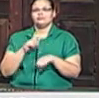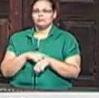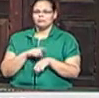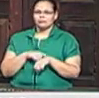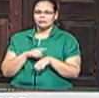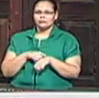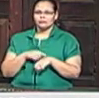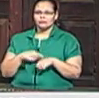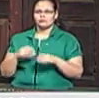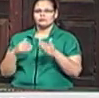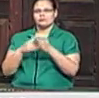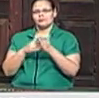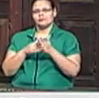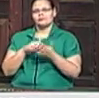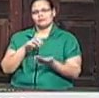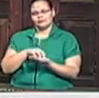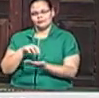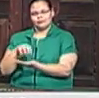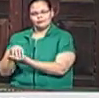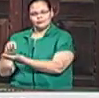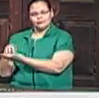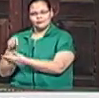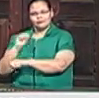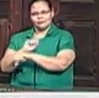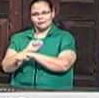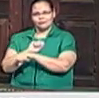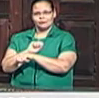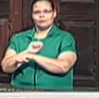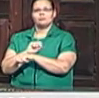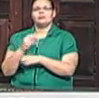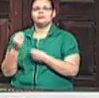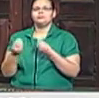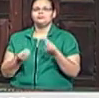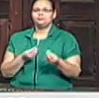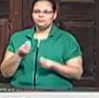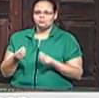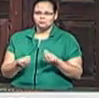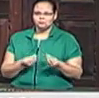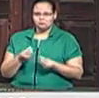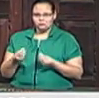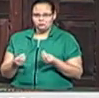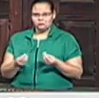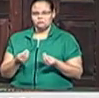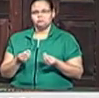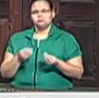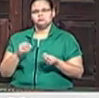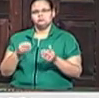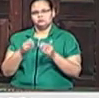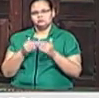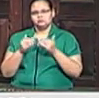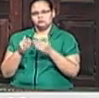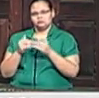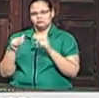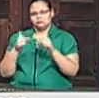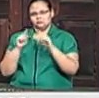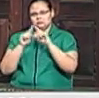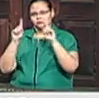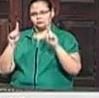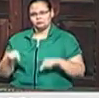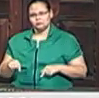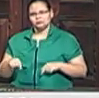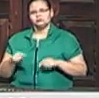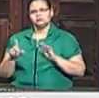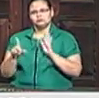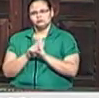temporariamente de fundações e autarquias com a requisição de servidores sem perda de